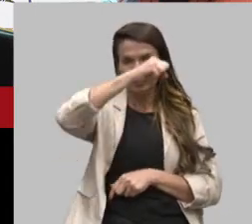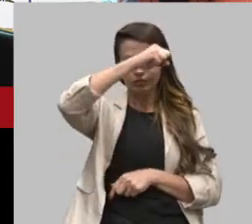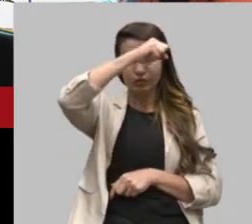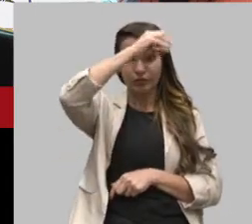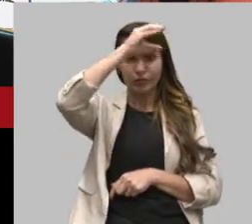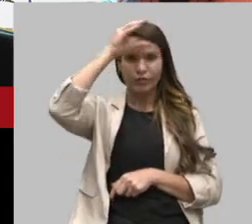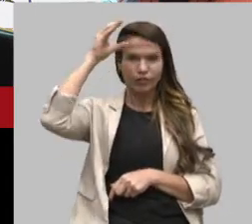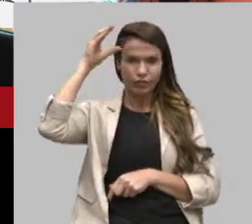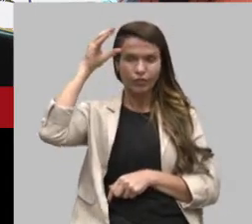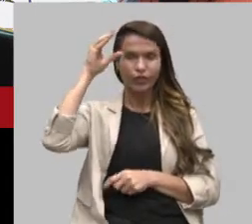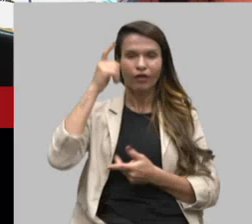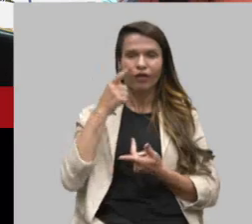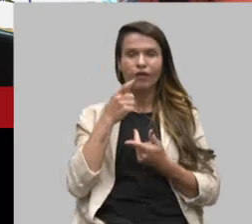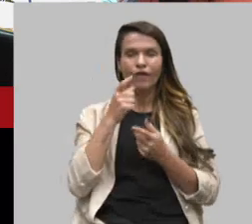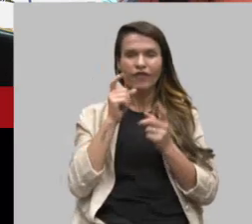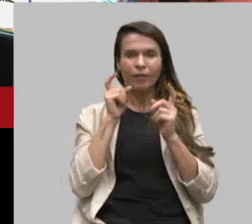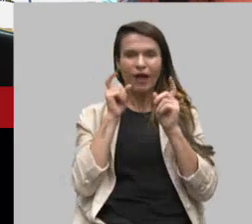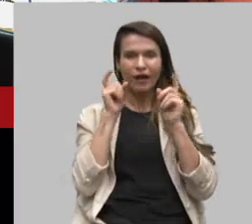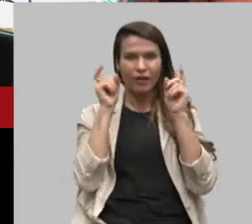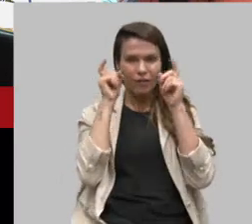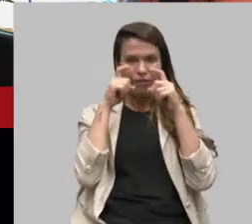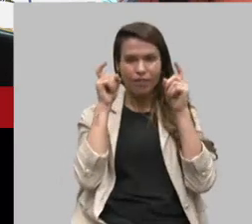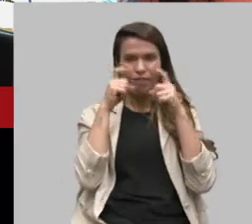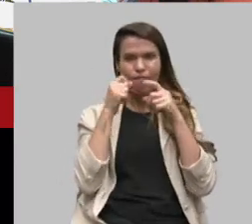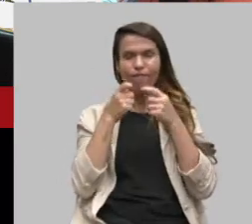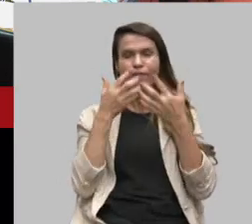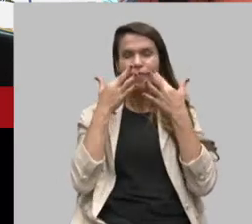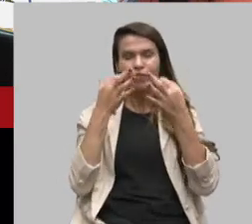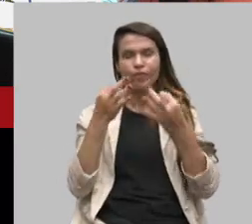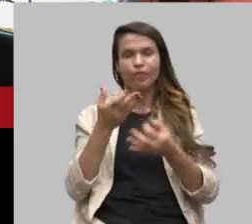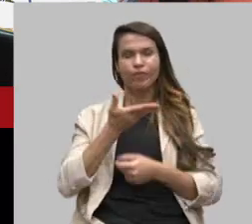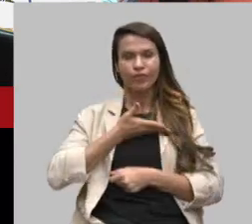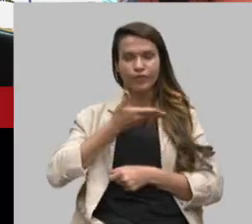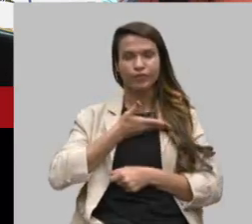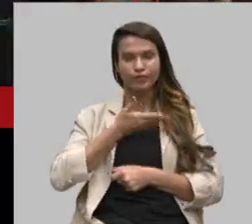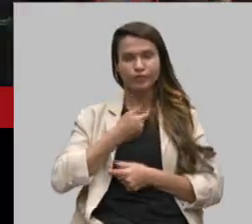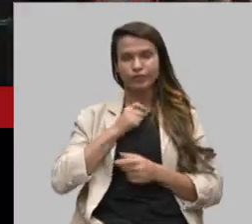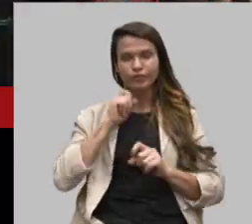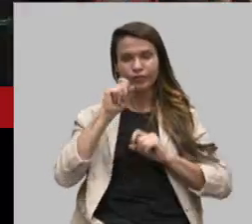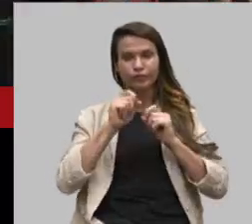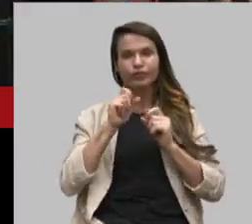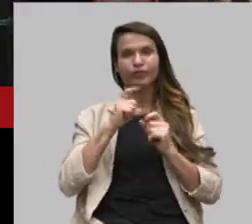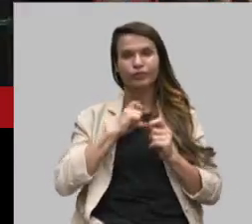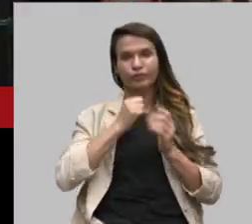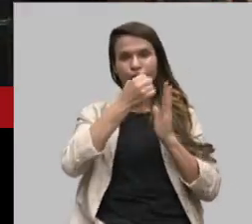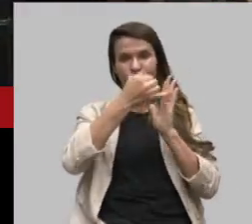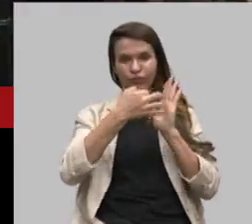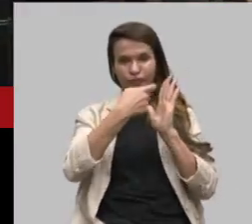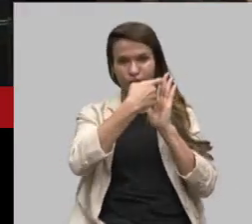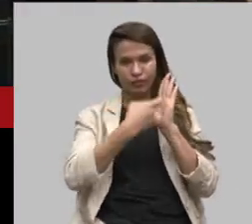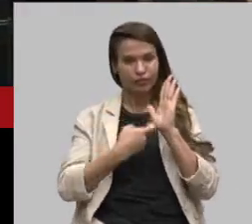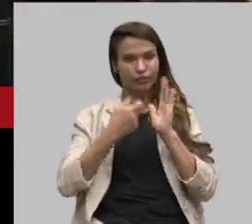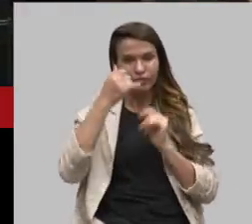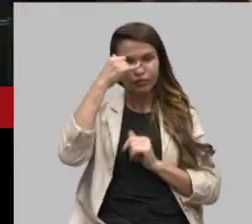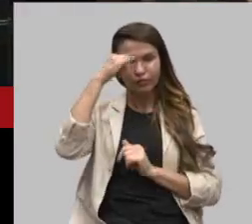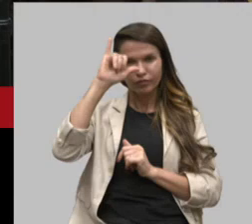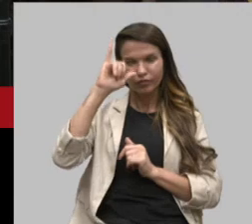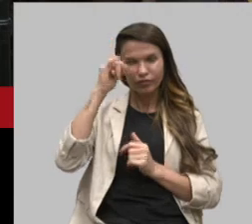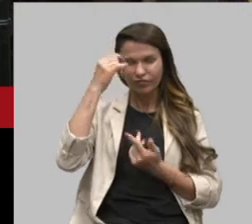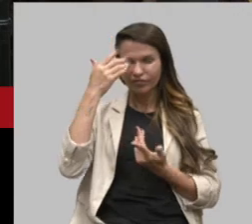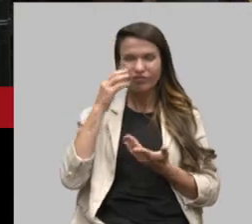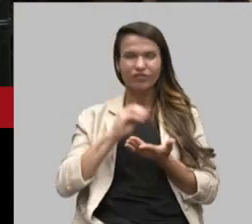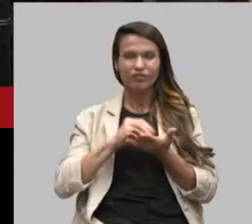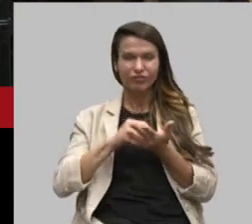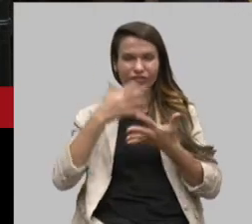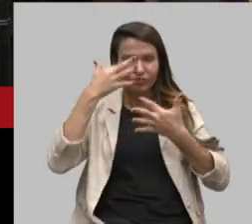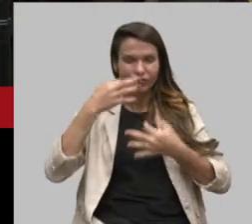Metropolitano eu gostaria só de chamar a atenção dos meus colegas para o que de fato está escrito no texto para que nós não tenhamos nenhum desentendimento sobre o